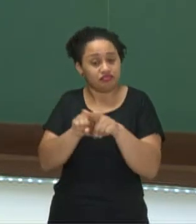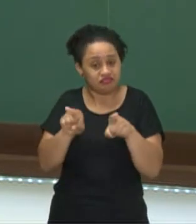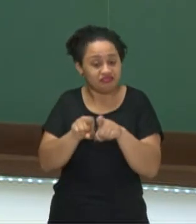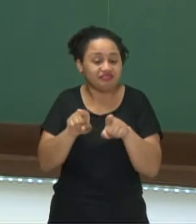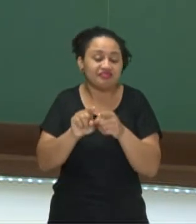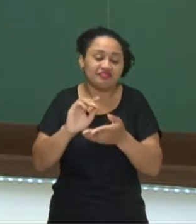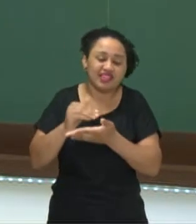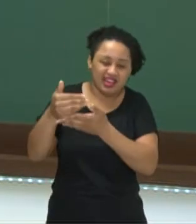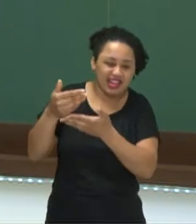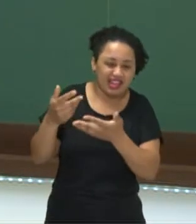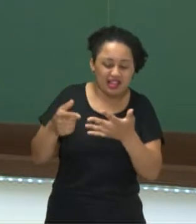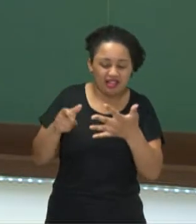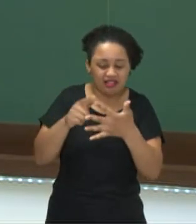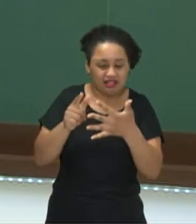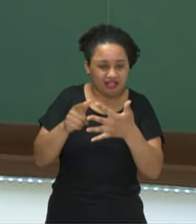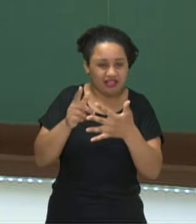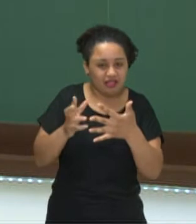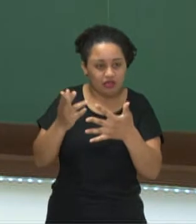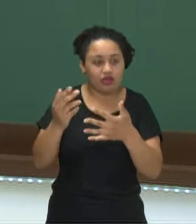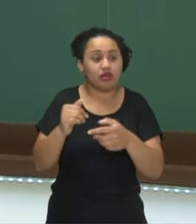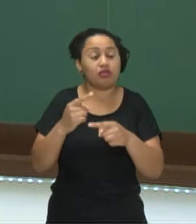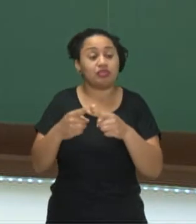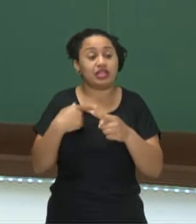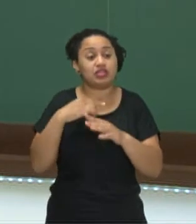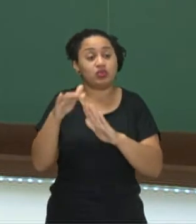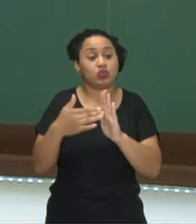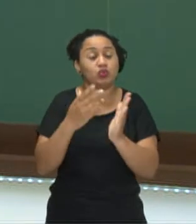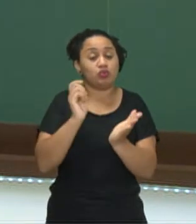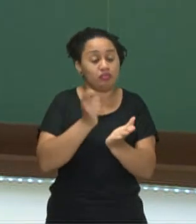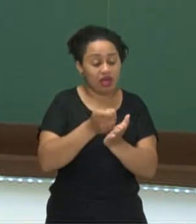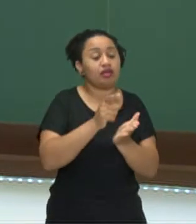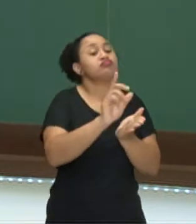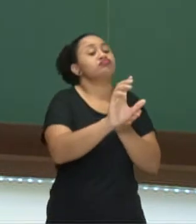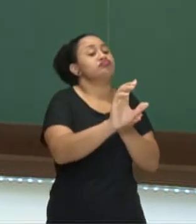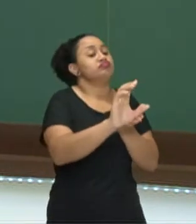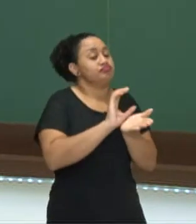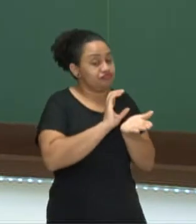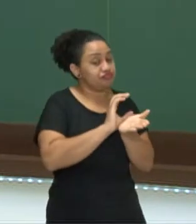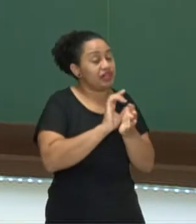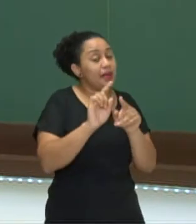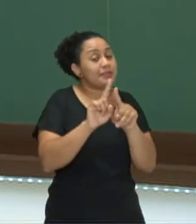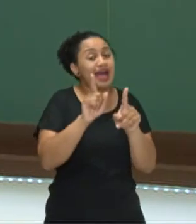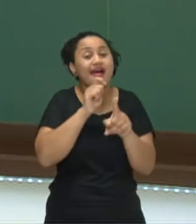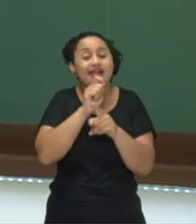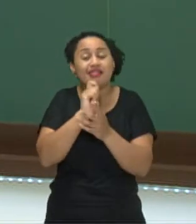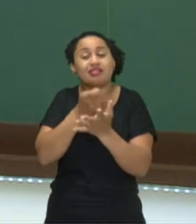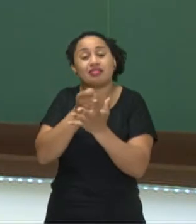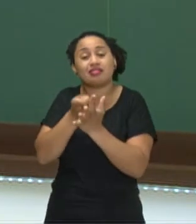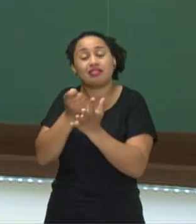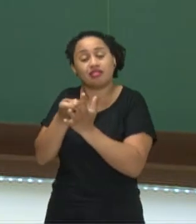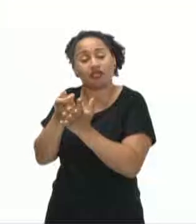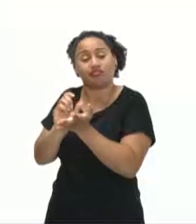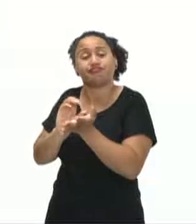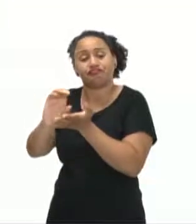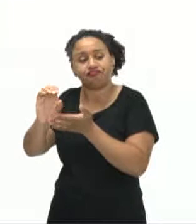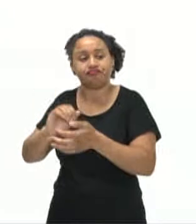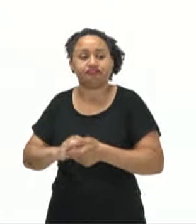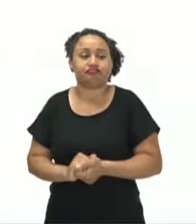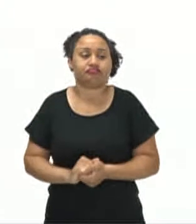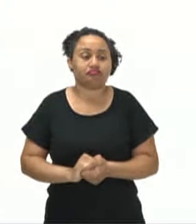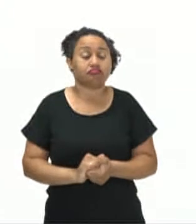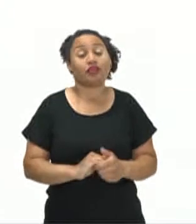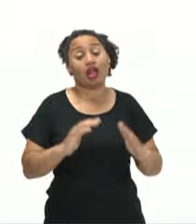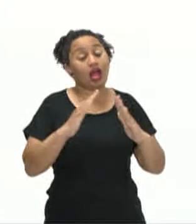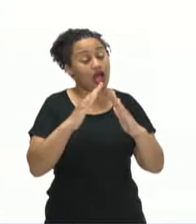totalmente quitado, ele é considerado um ativo financeiro. Agora, se você ainda está pagando ele, vai ser um passivo financeiro. A casa